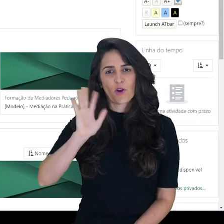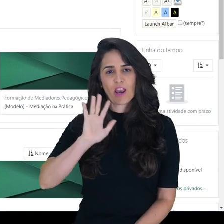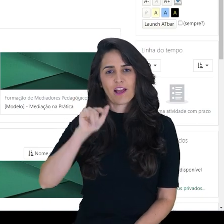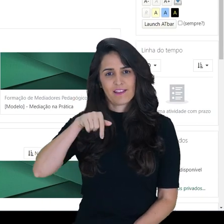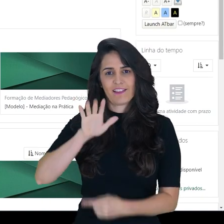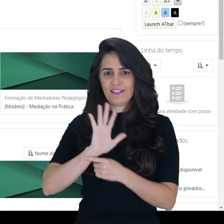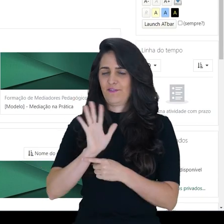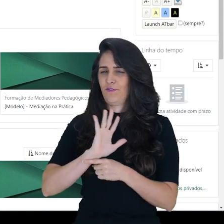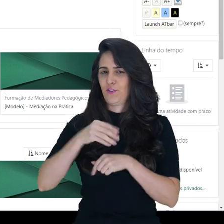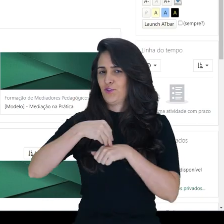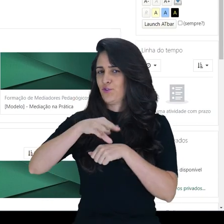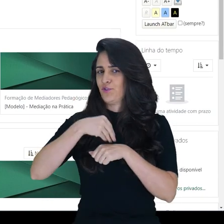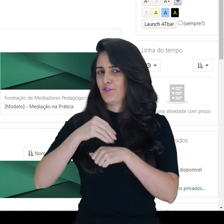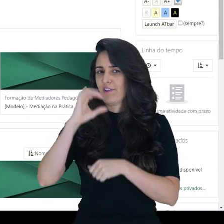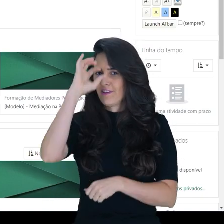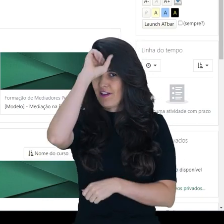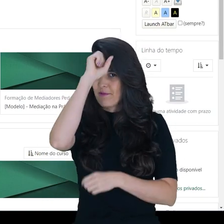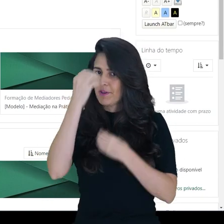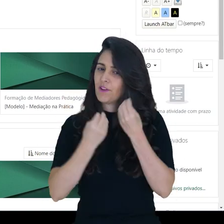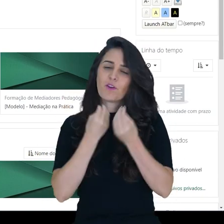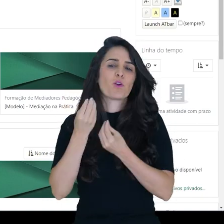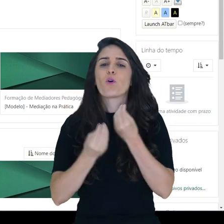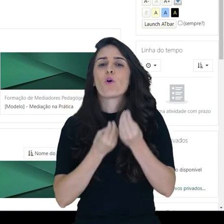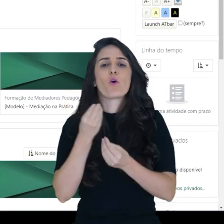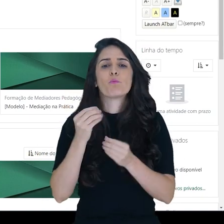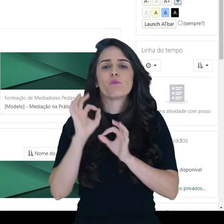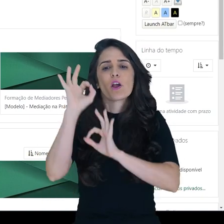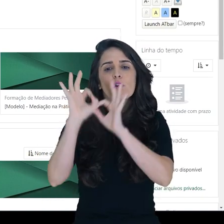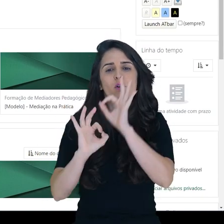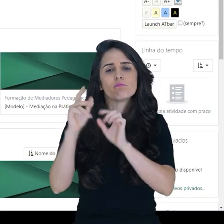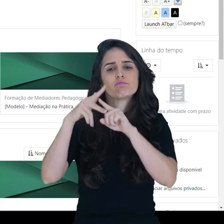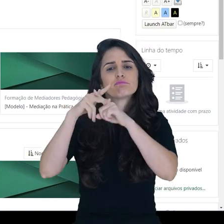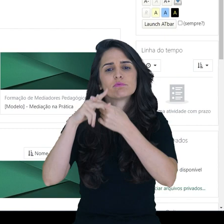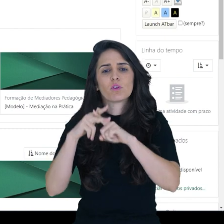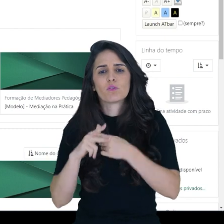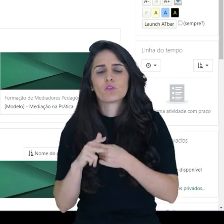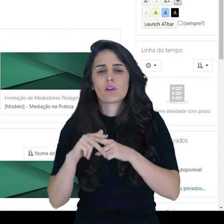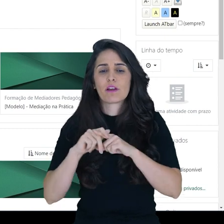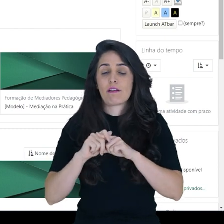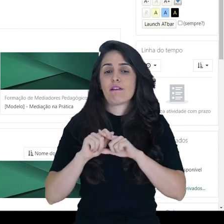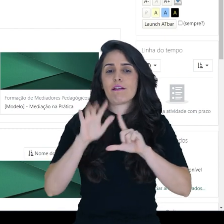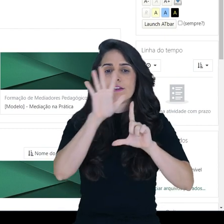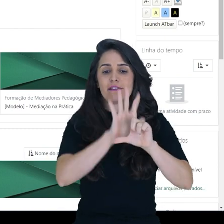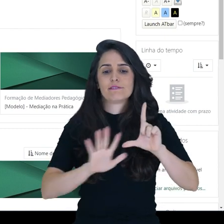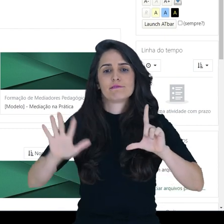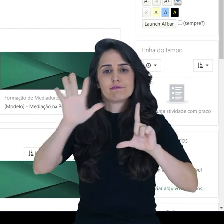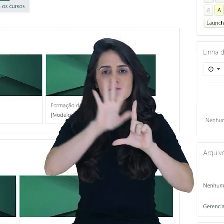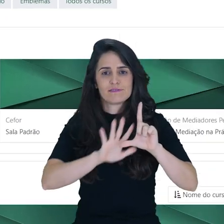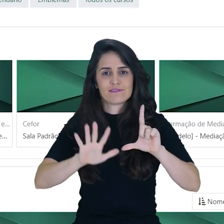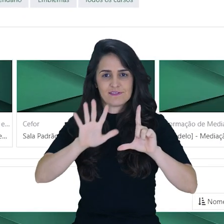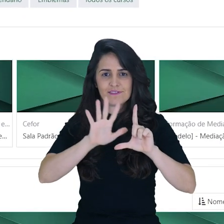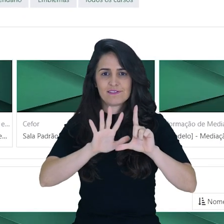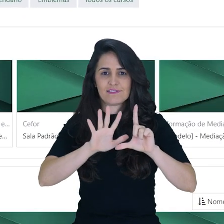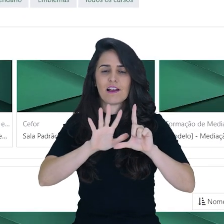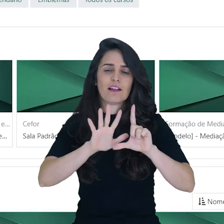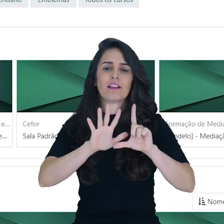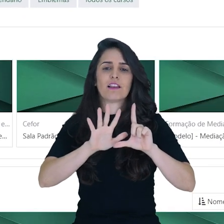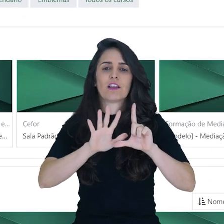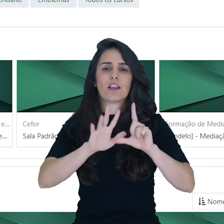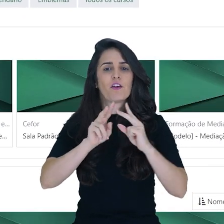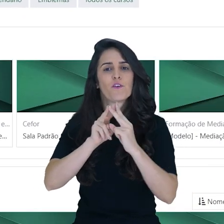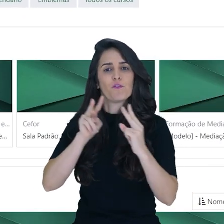Olá neste tutorial Vamos aprender a configurar a sala virtual no Moodle 3.9 Então primeiramente